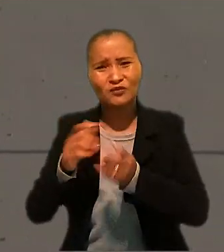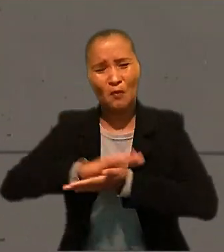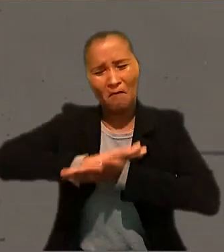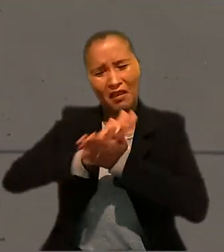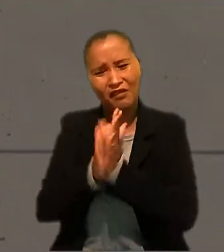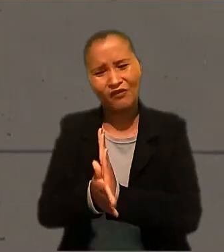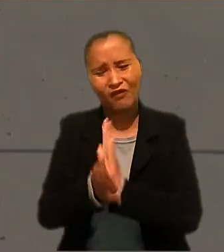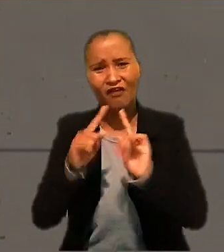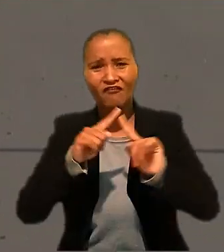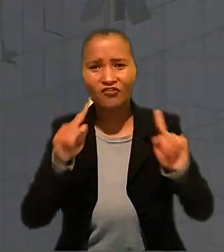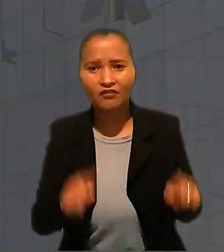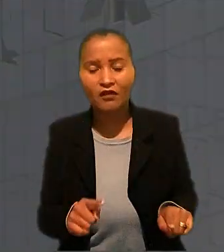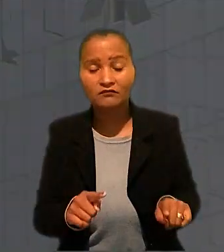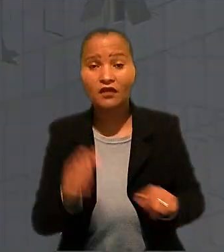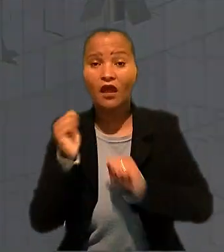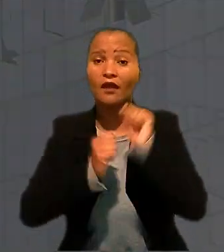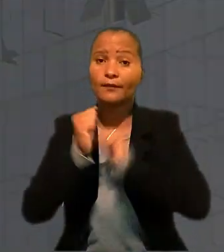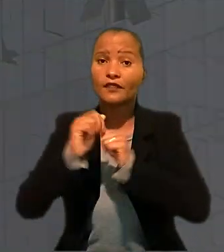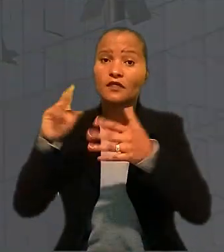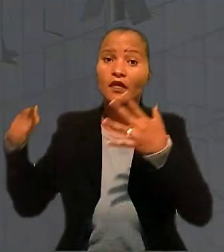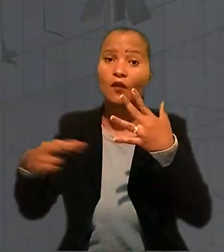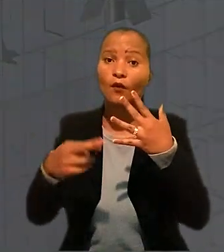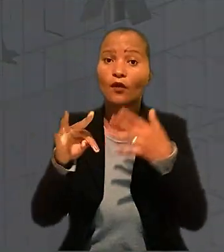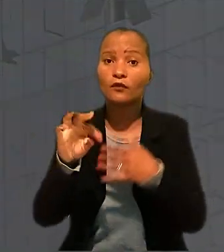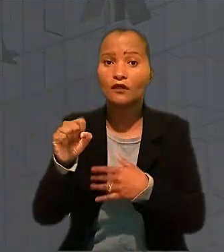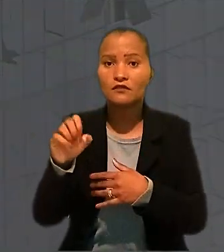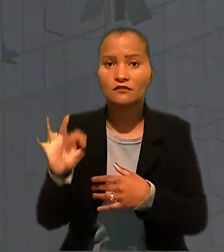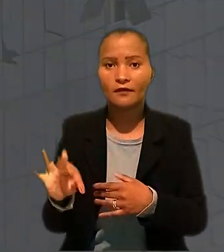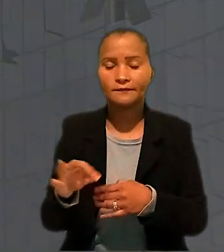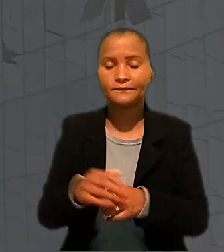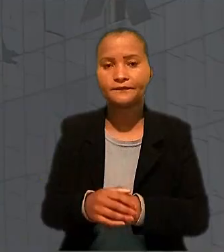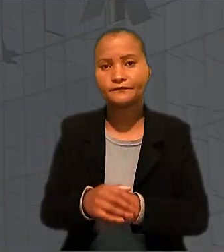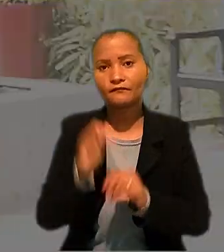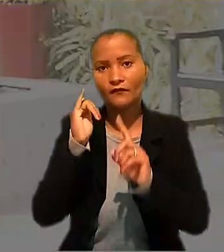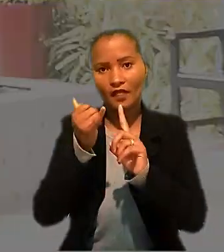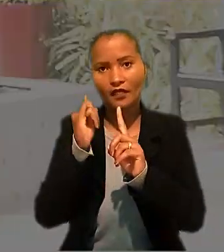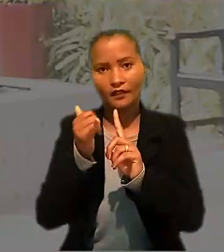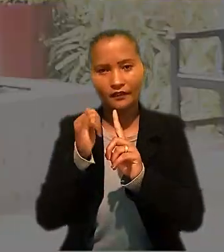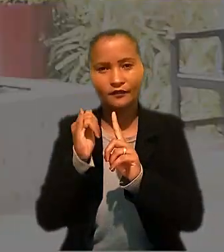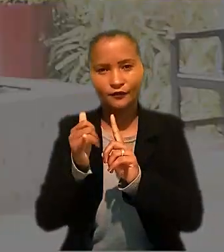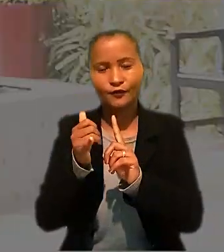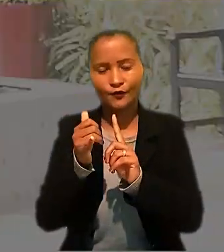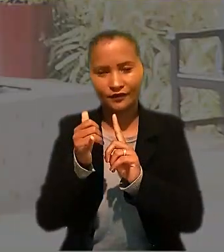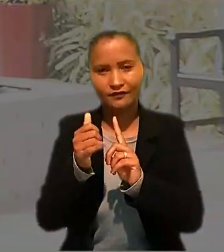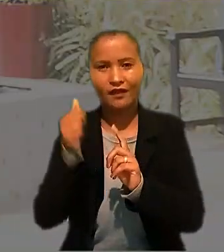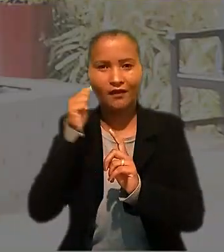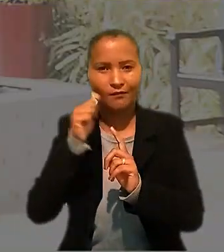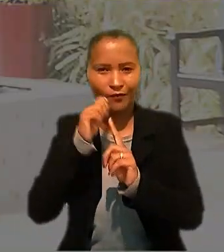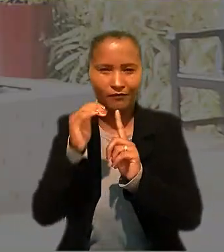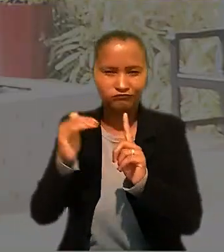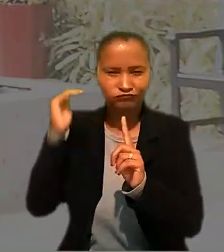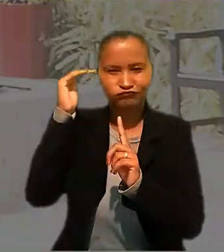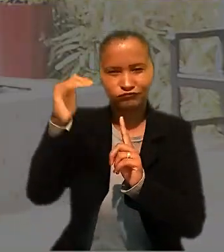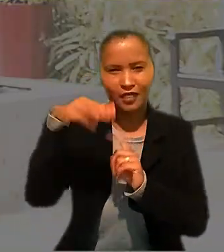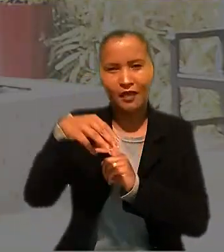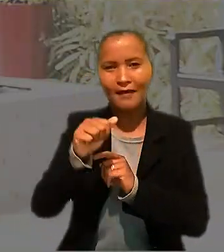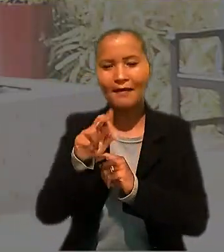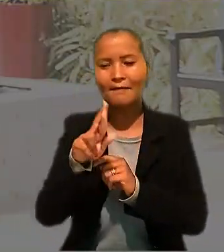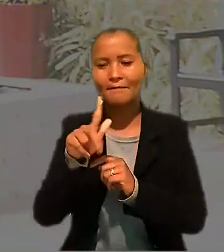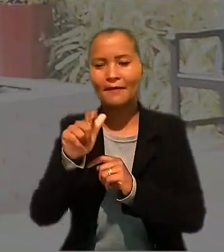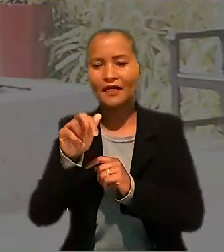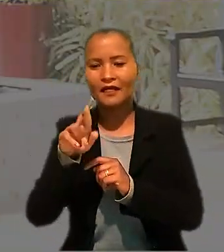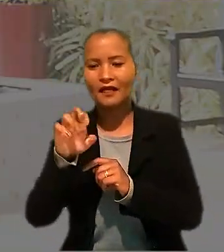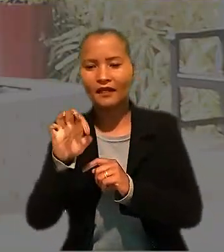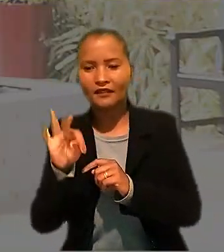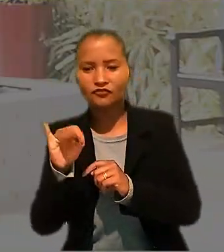aos demais empregados. A empresa recorreu ao Tribunal Superior do Trabalho. A relatora do agravo, desembargadora convocada,